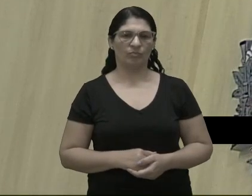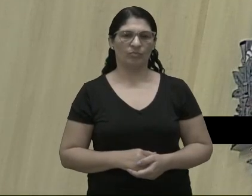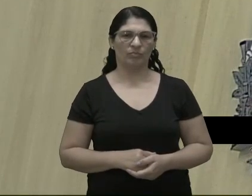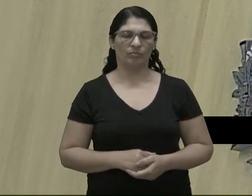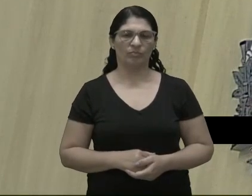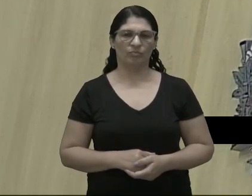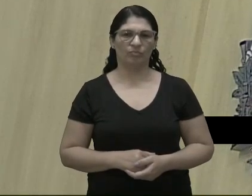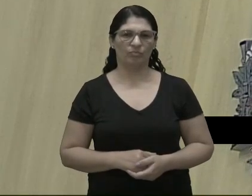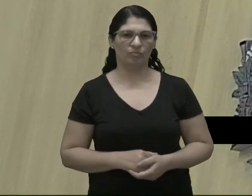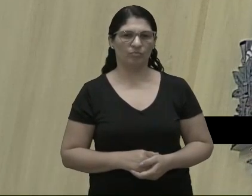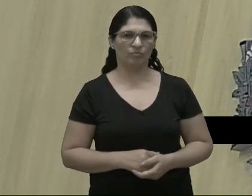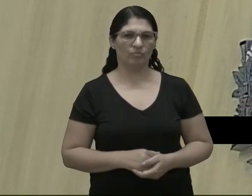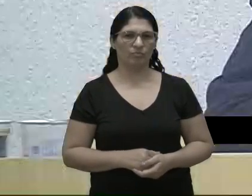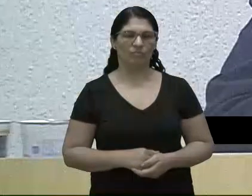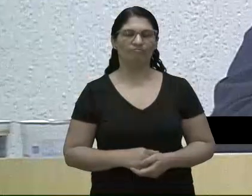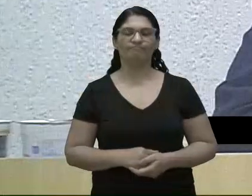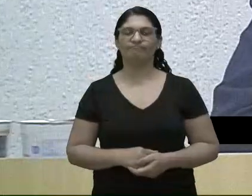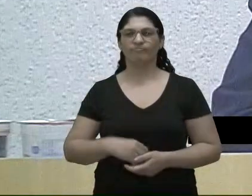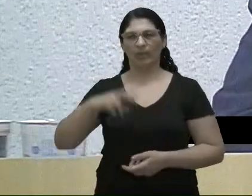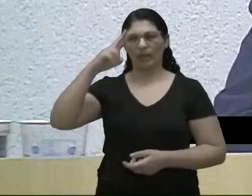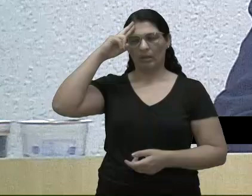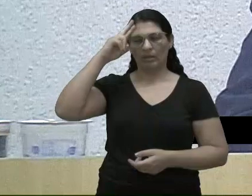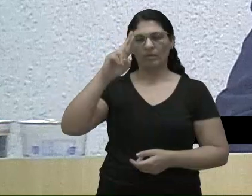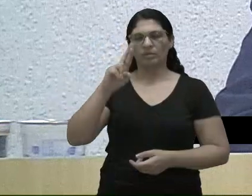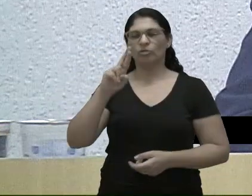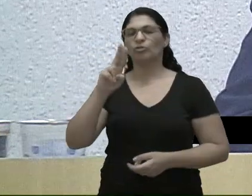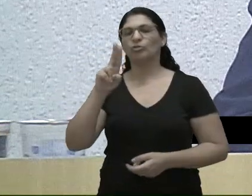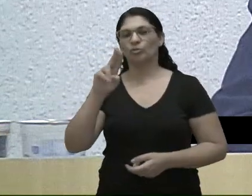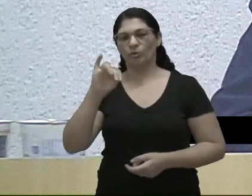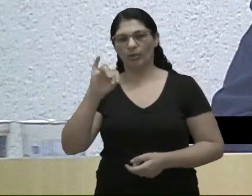Bom, senhor Rui, então,